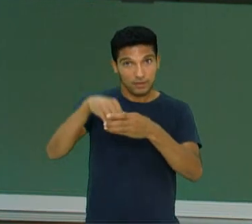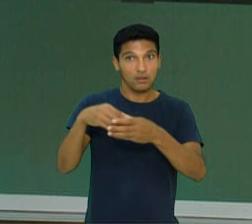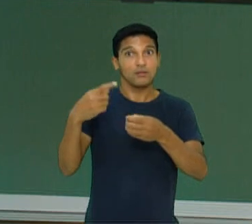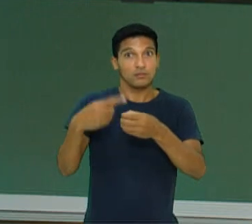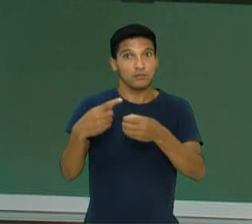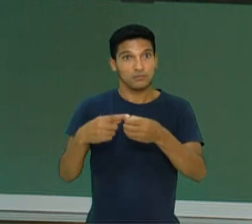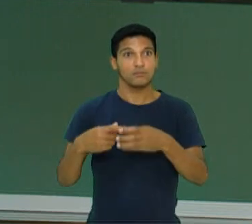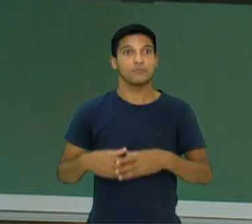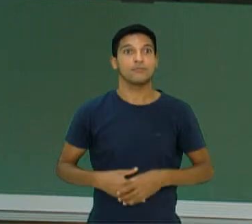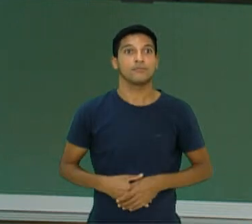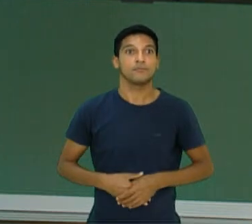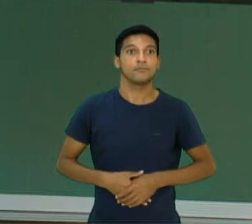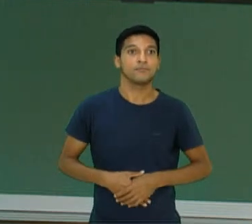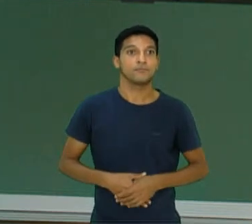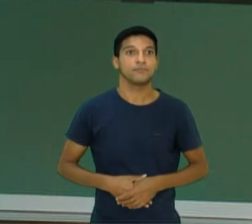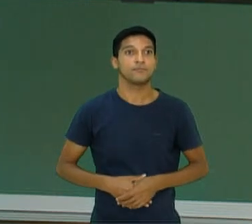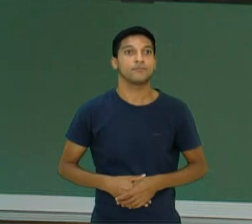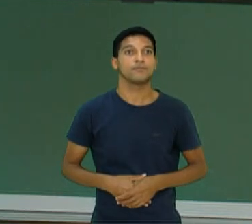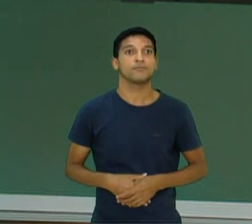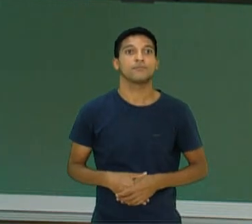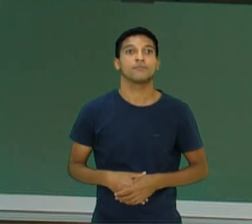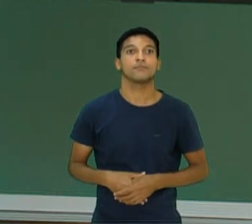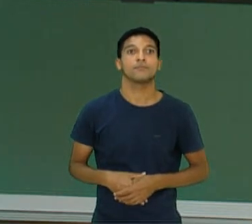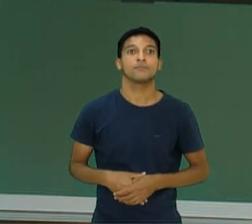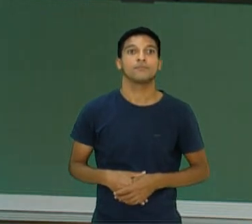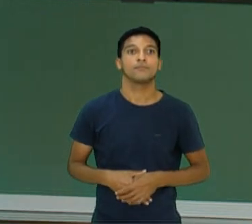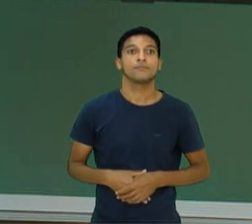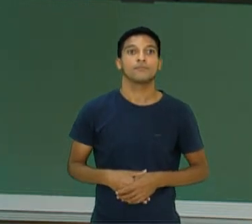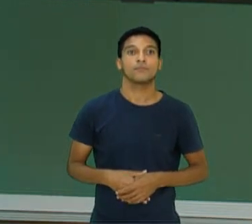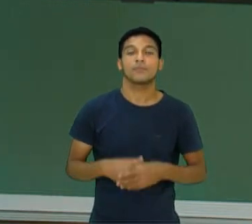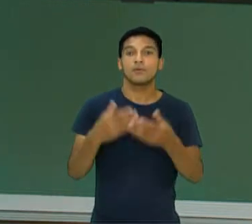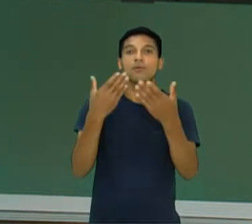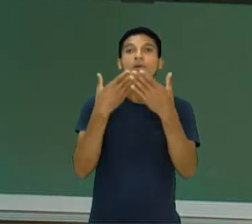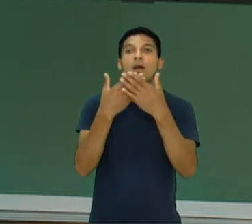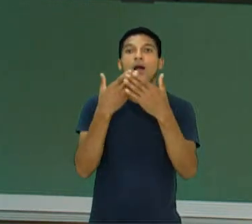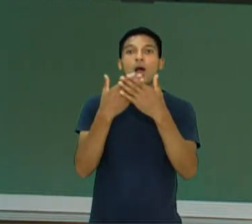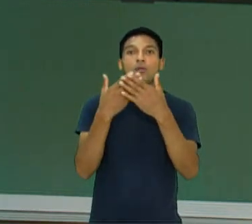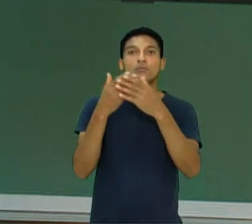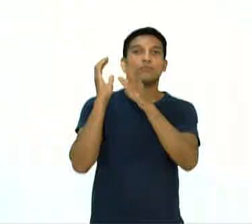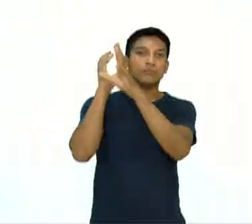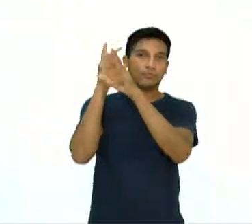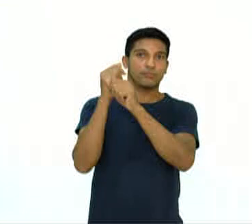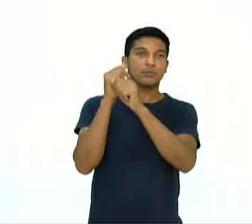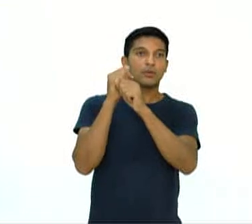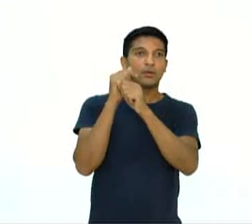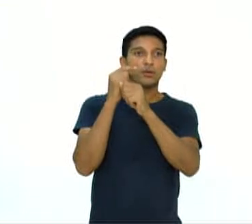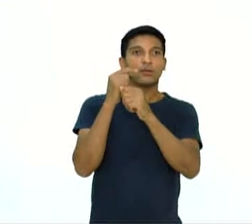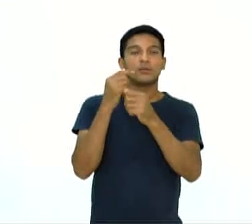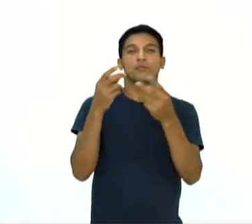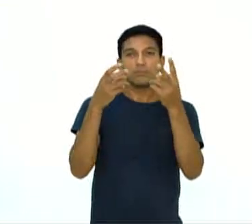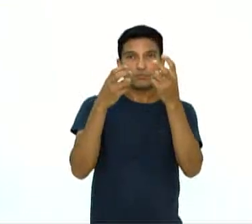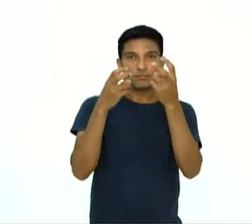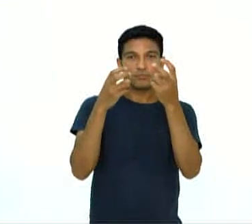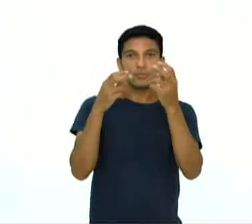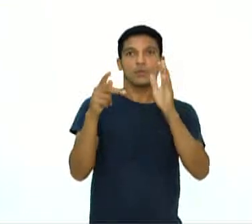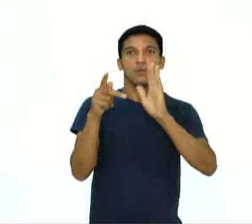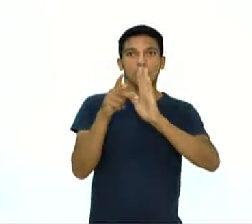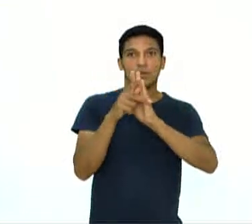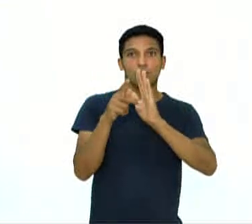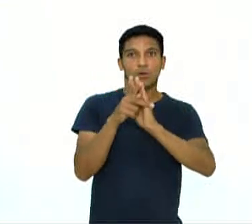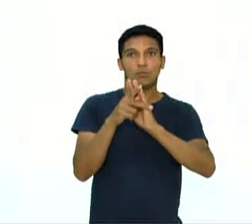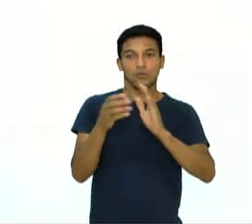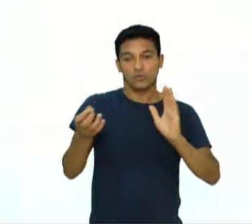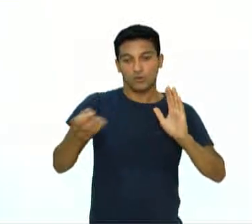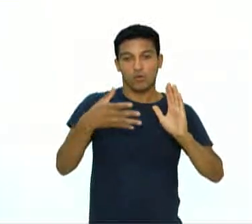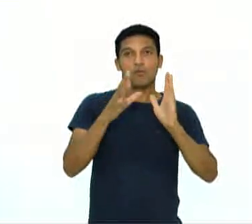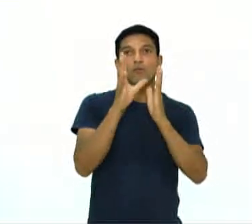ok? Lembrando então, essa nossa aula tratou aqui rapidamente, né, fez uma introdução nesse novo